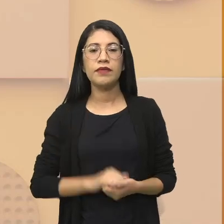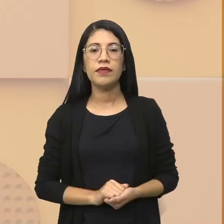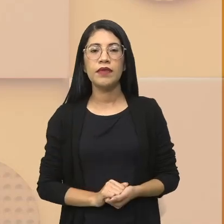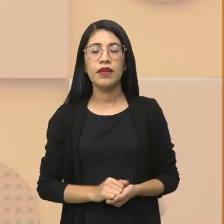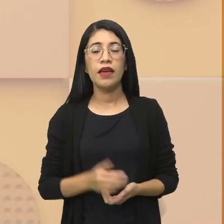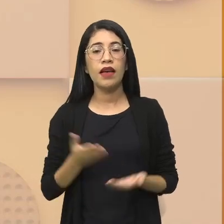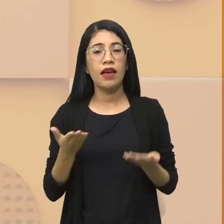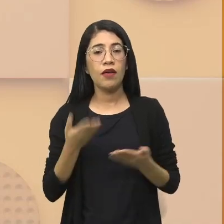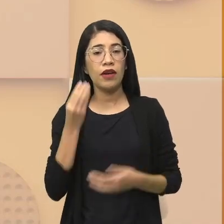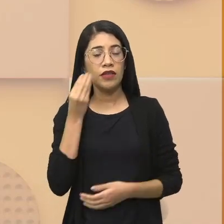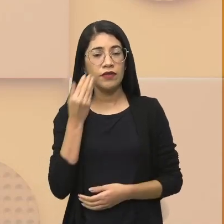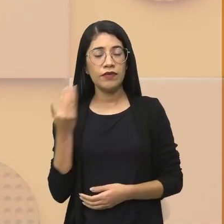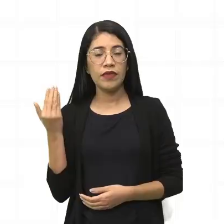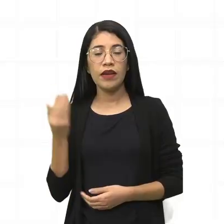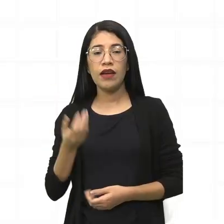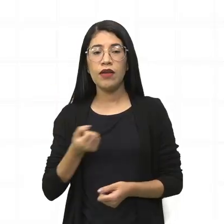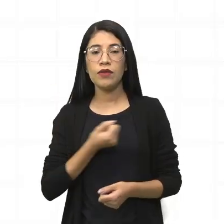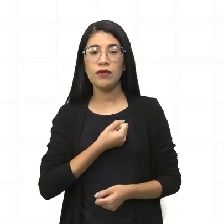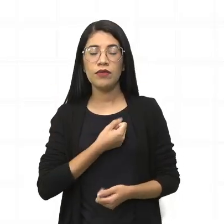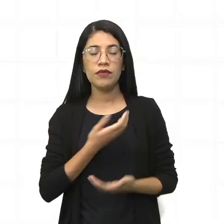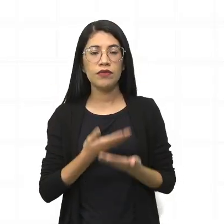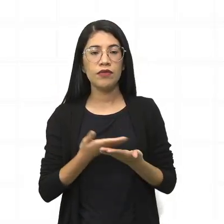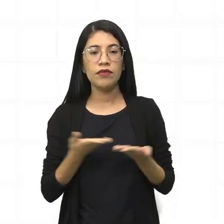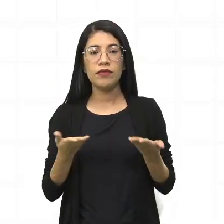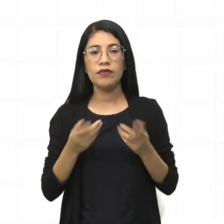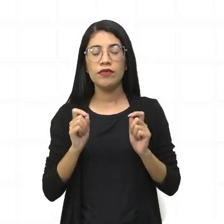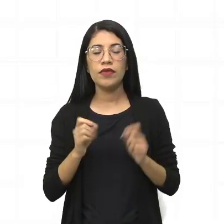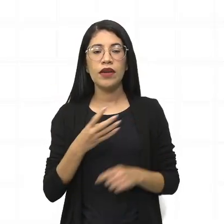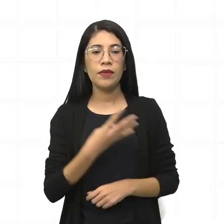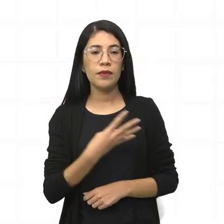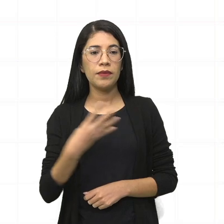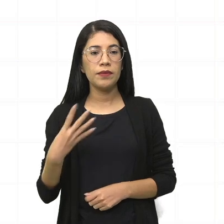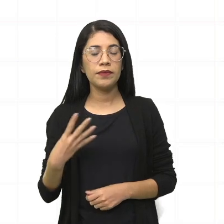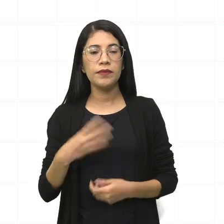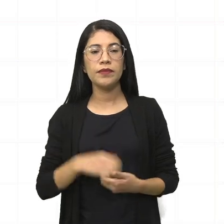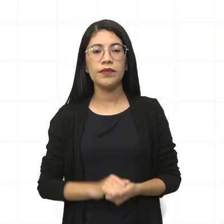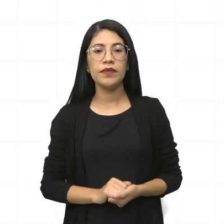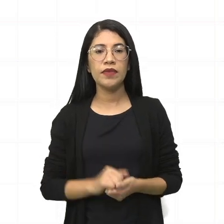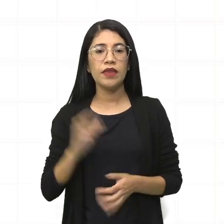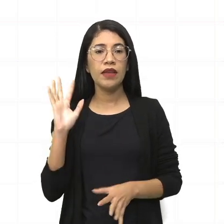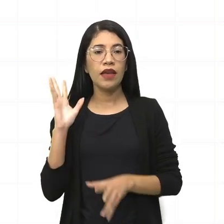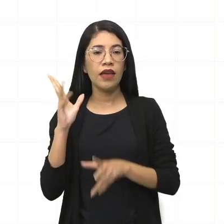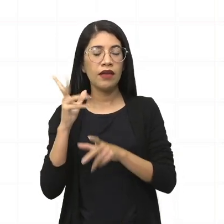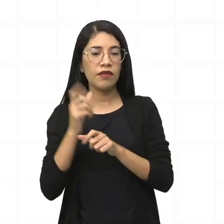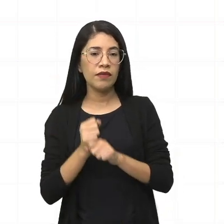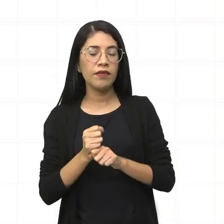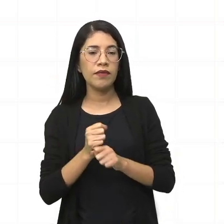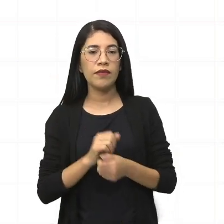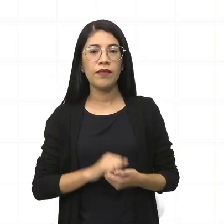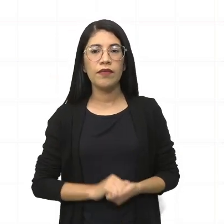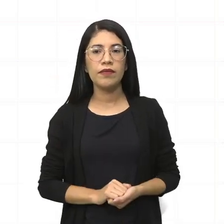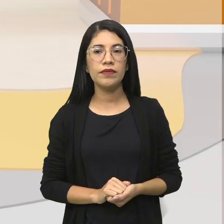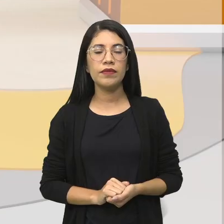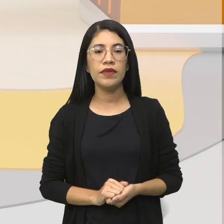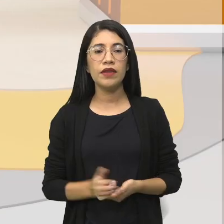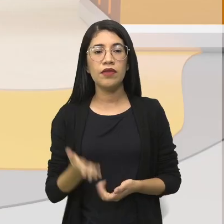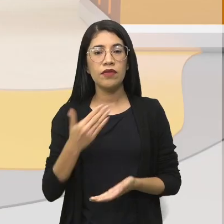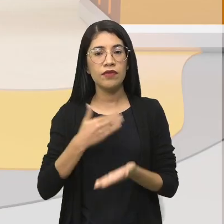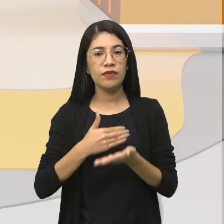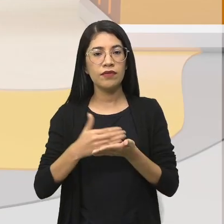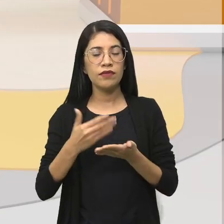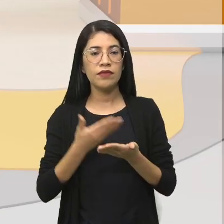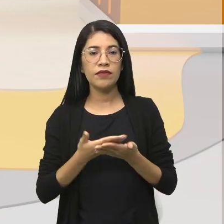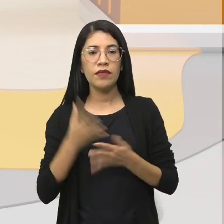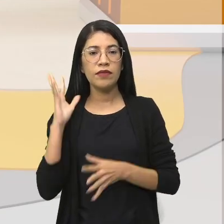Vamos dar uma olhada na nossa aula de hoje. Esta é a aula de número 44, que nós temos revisão. Então vamos lá para